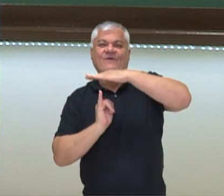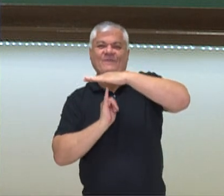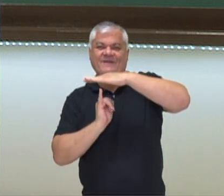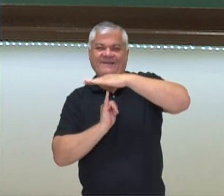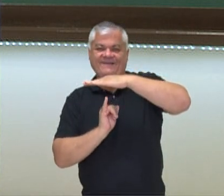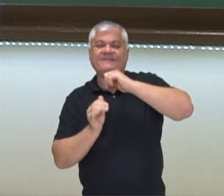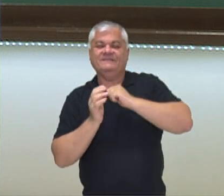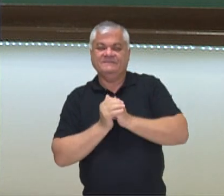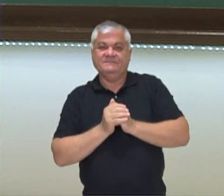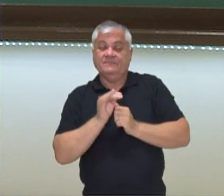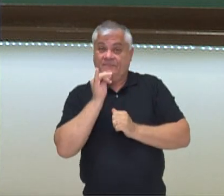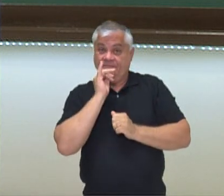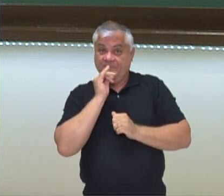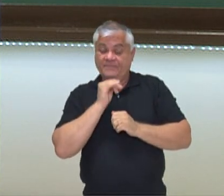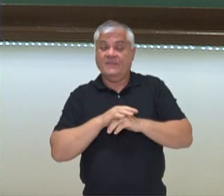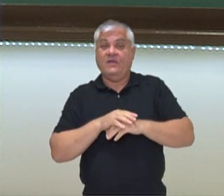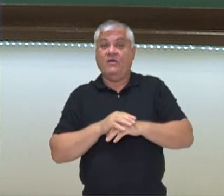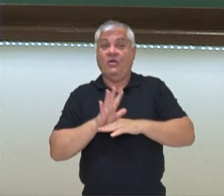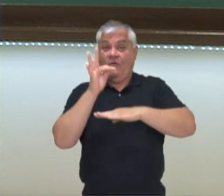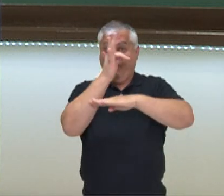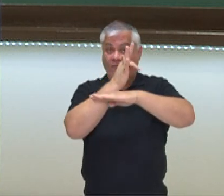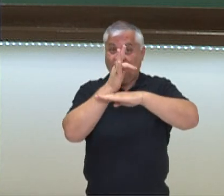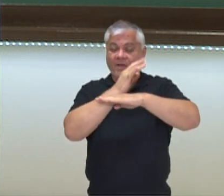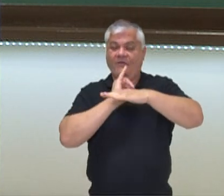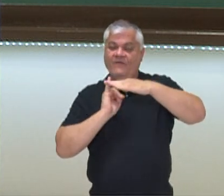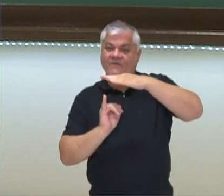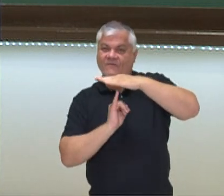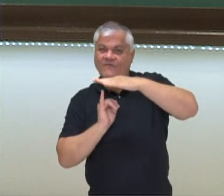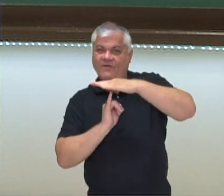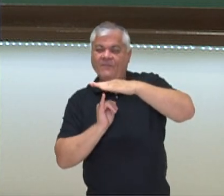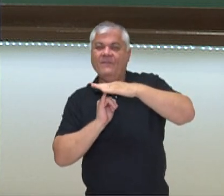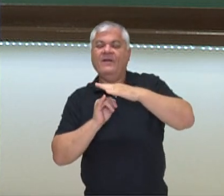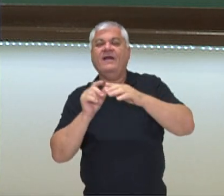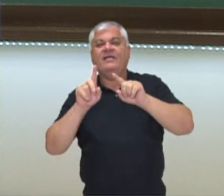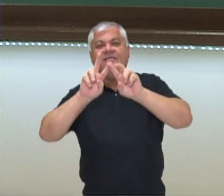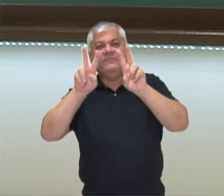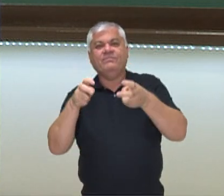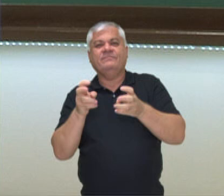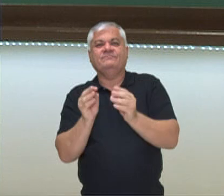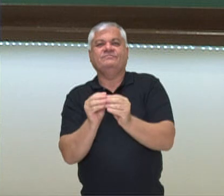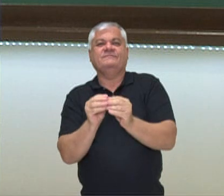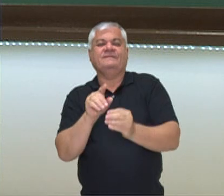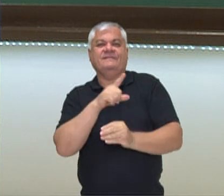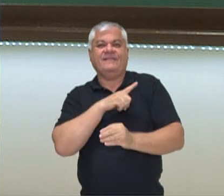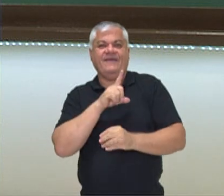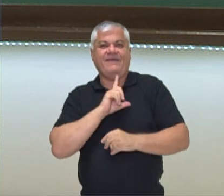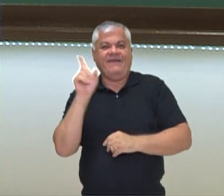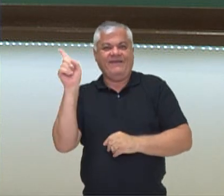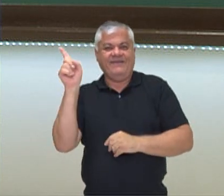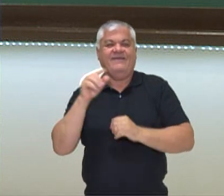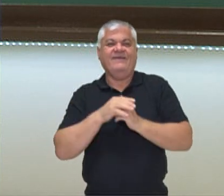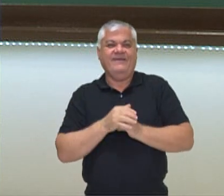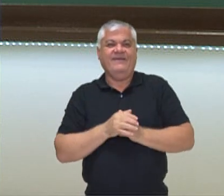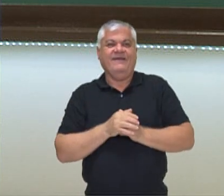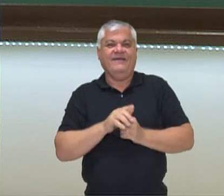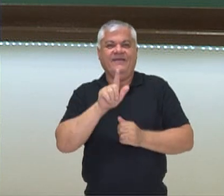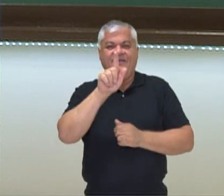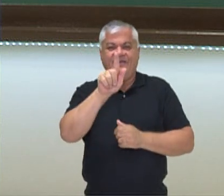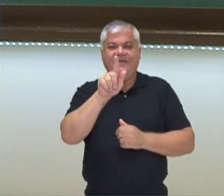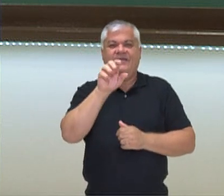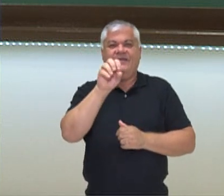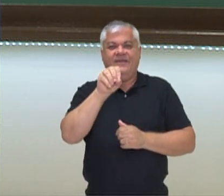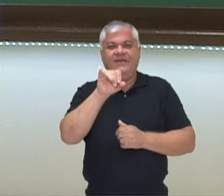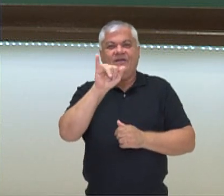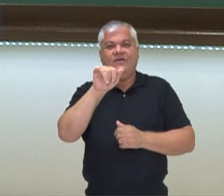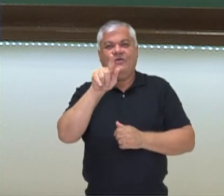que a gente fala do inglês e da informalidade, ele recebe abreviações. E foi isso que aconteceu. As duas palavras going